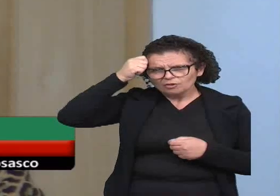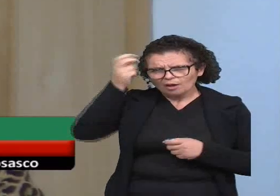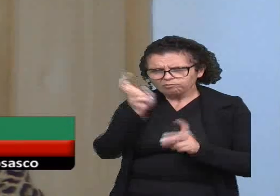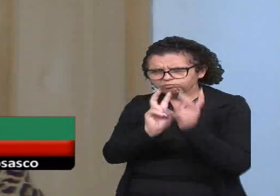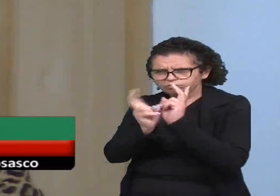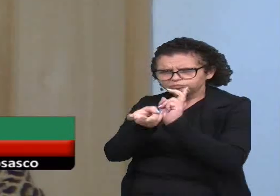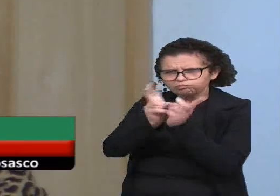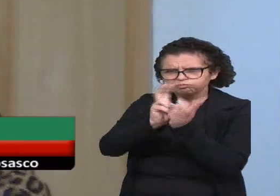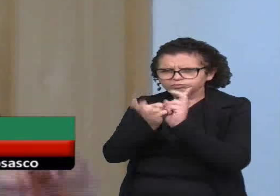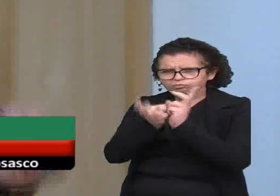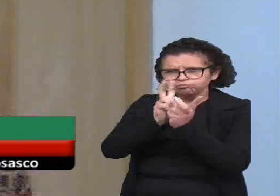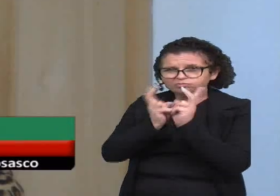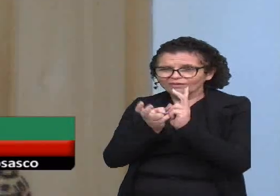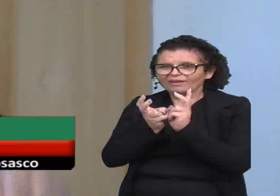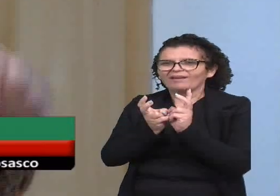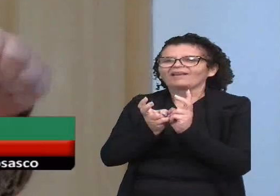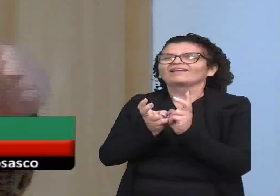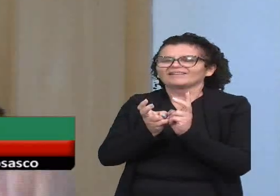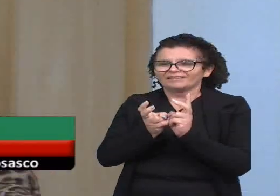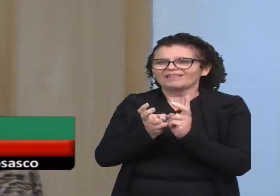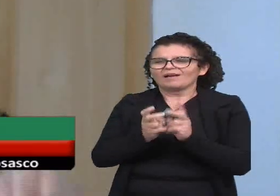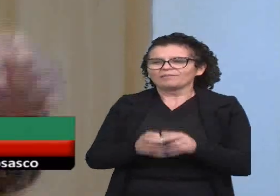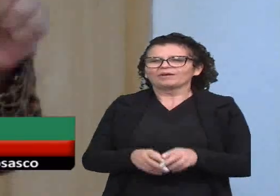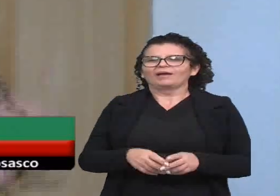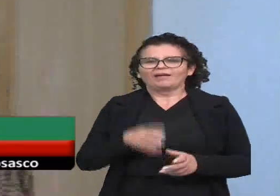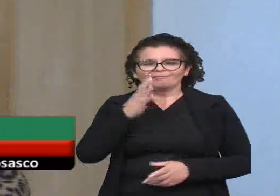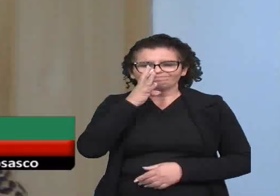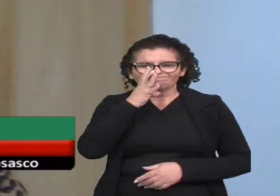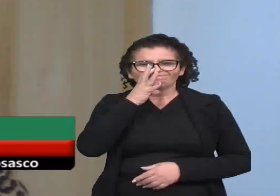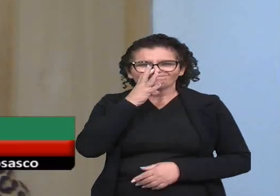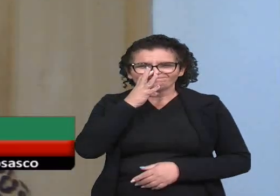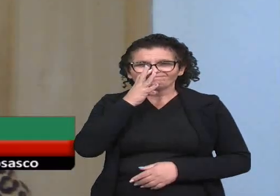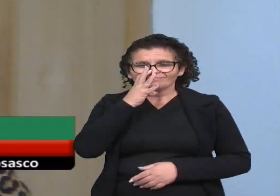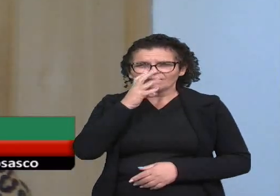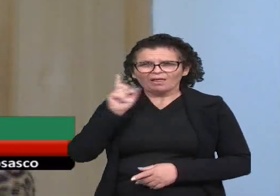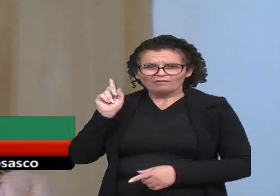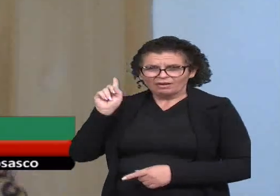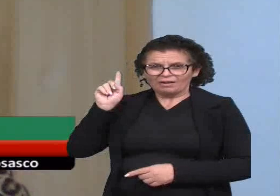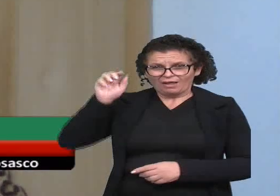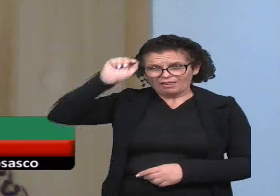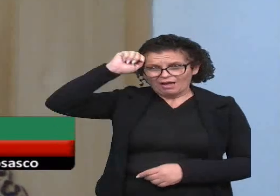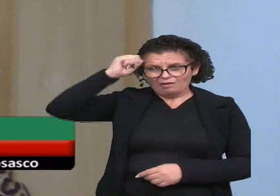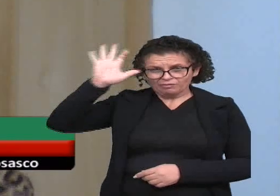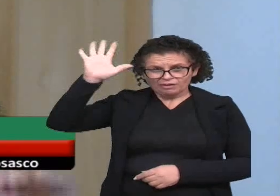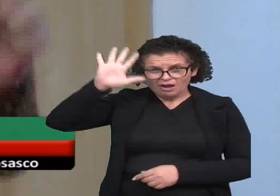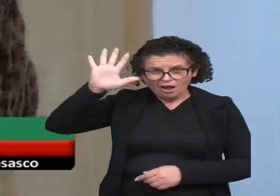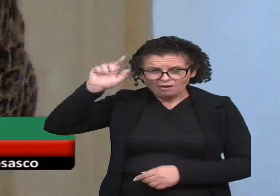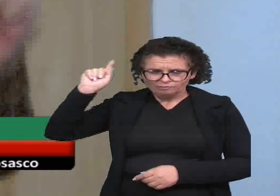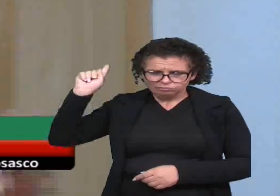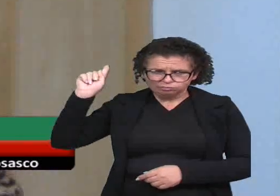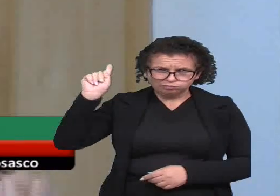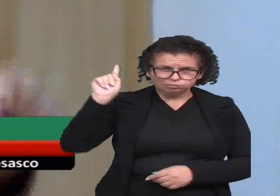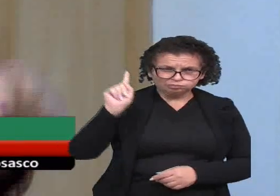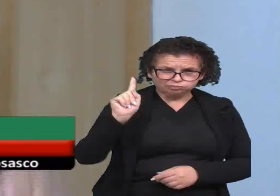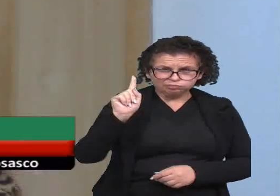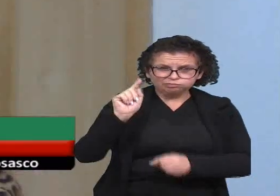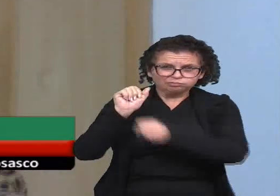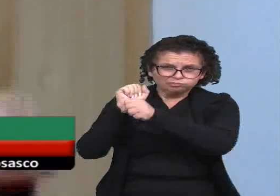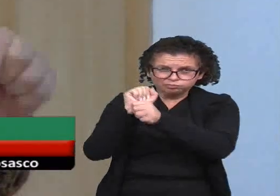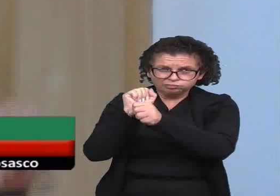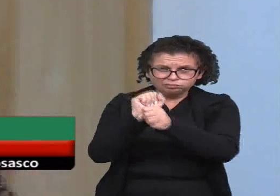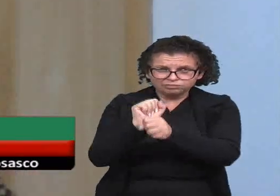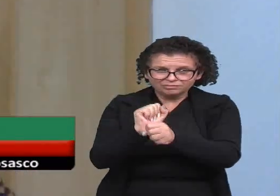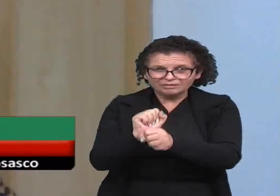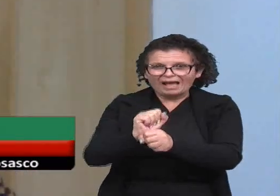admiro muito, porque desde a primeira vez que eles saíram de lá da África para serem escravizados, todos os dias